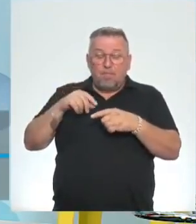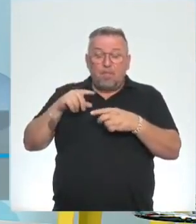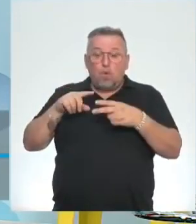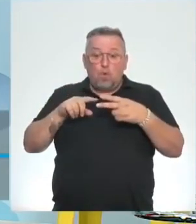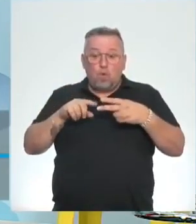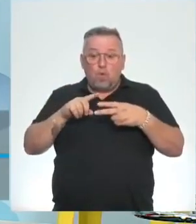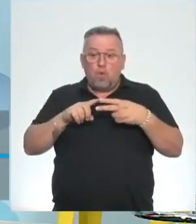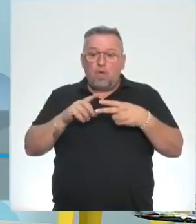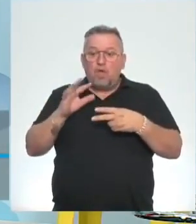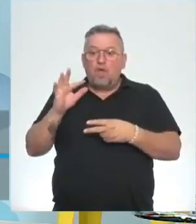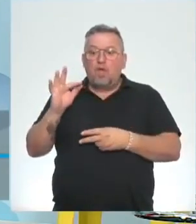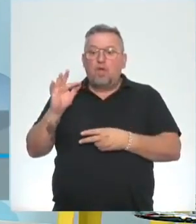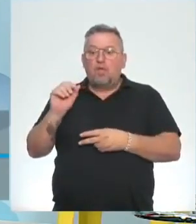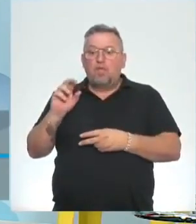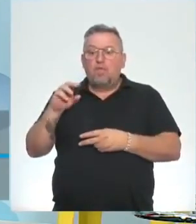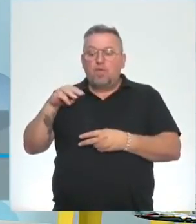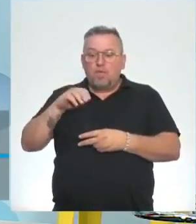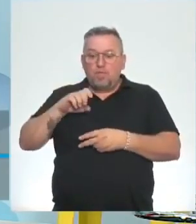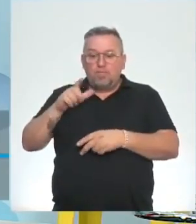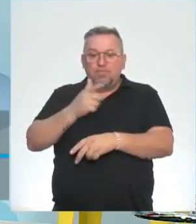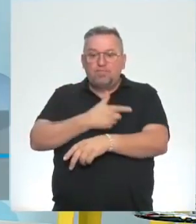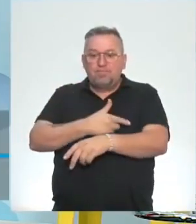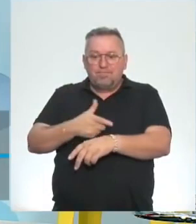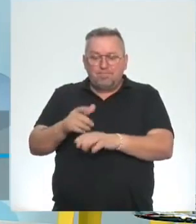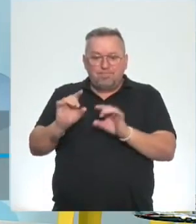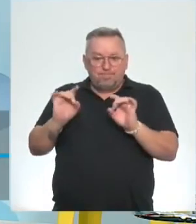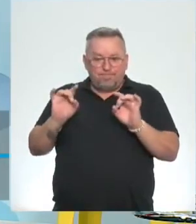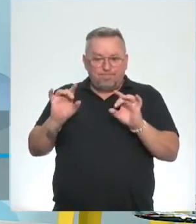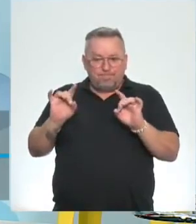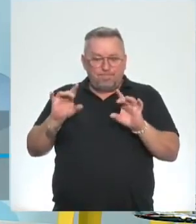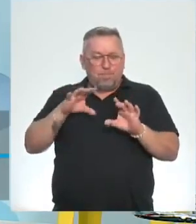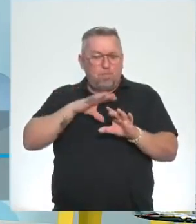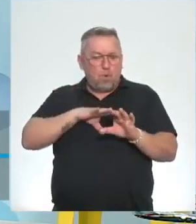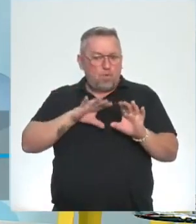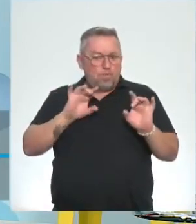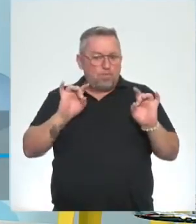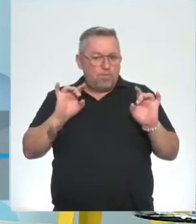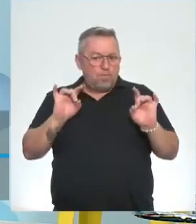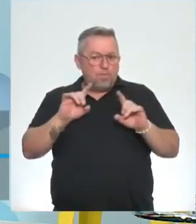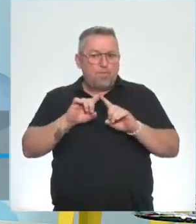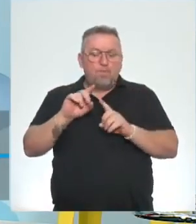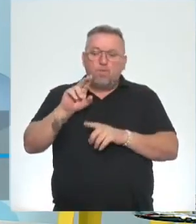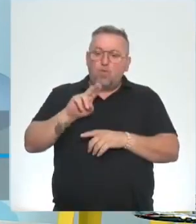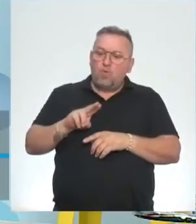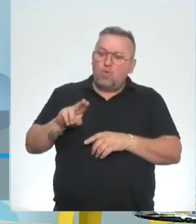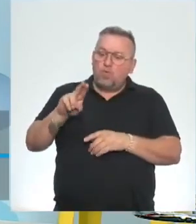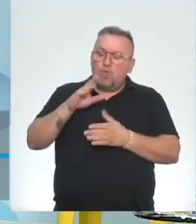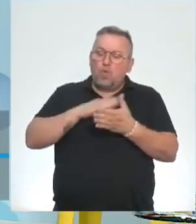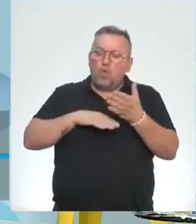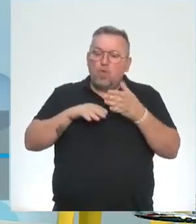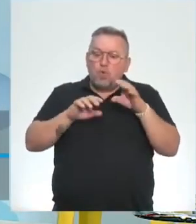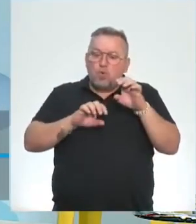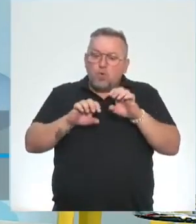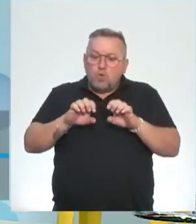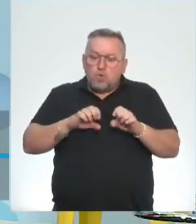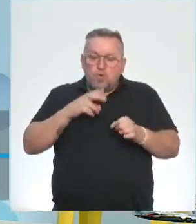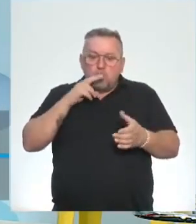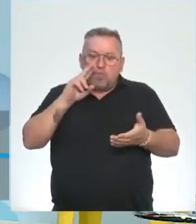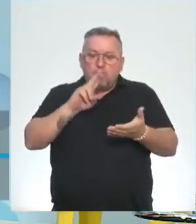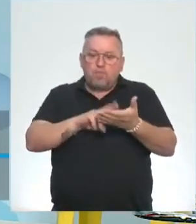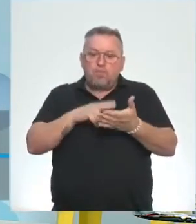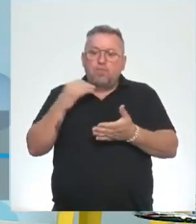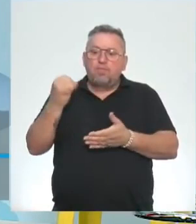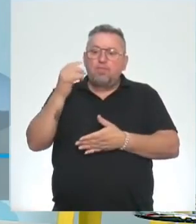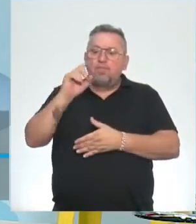foi formal. Eles usam linguagem específica, eles usaram ali toda a estrutura da carta. E o